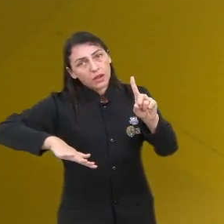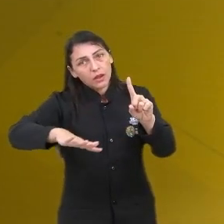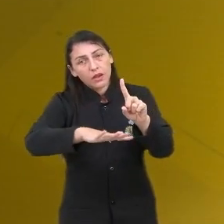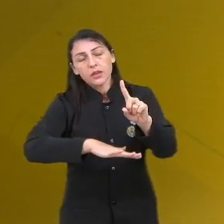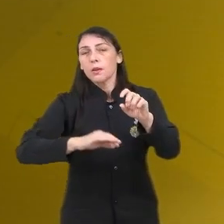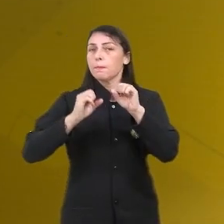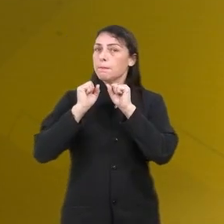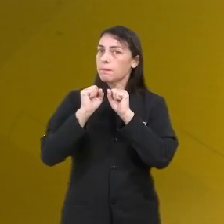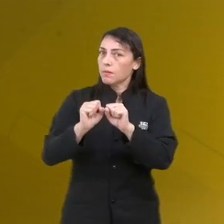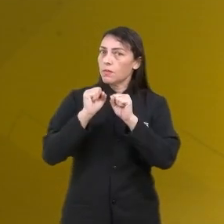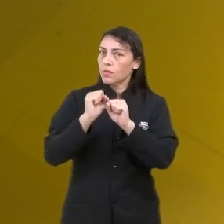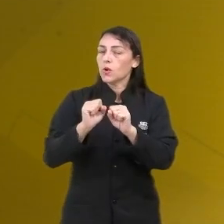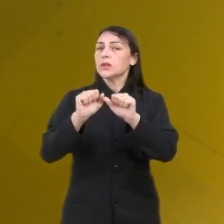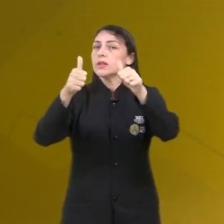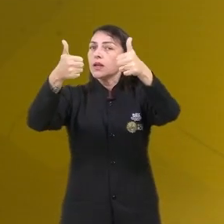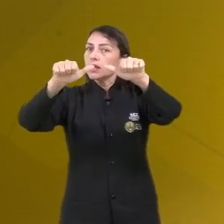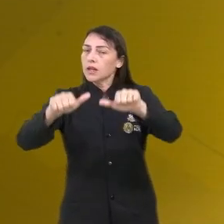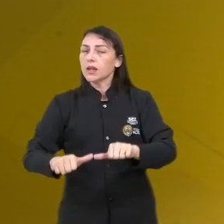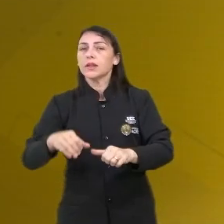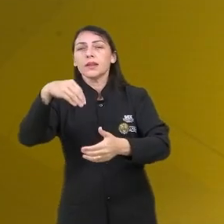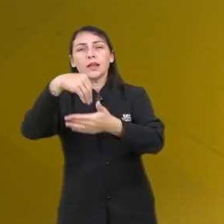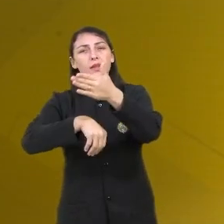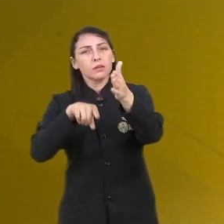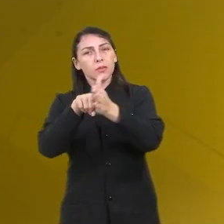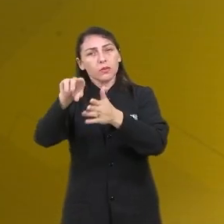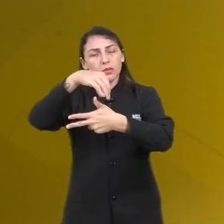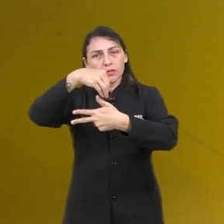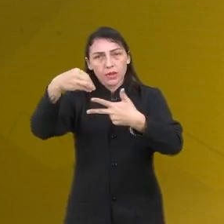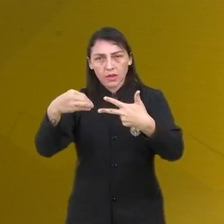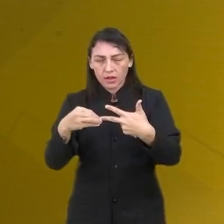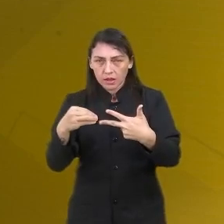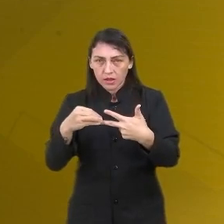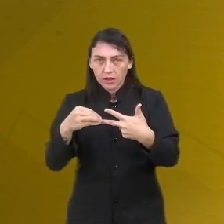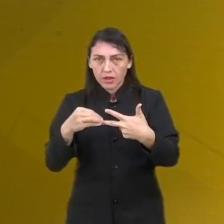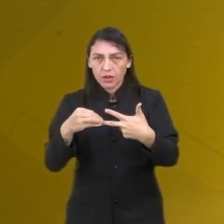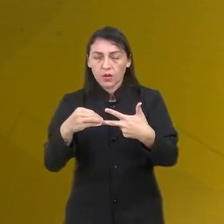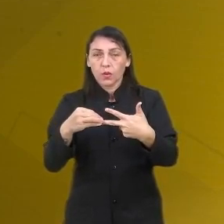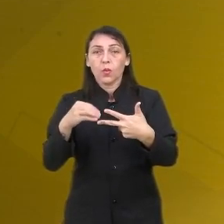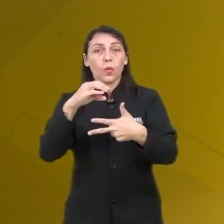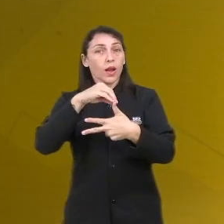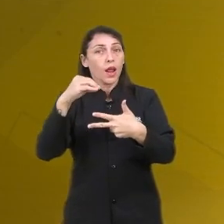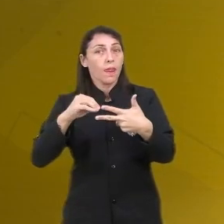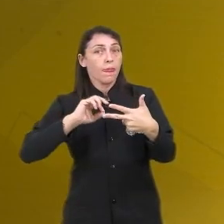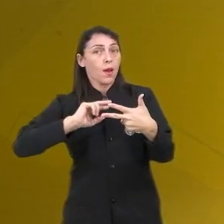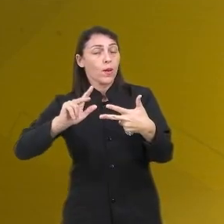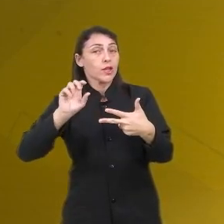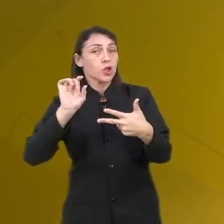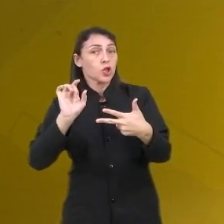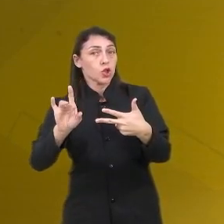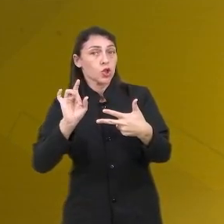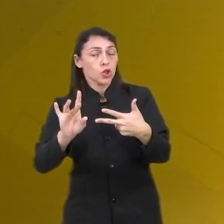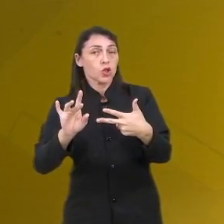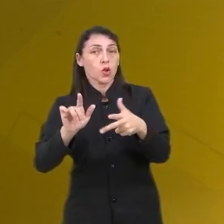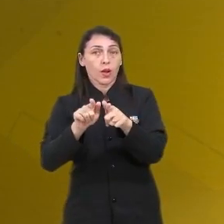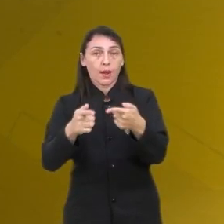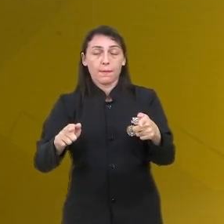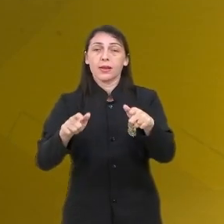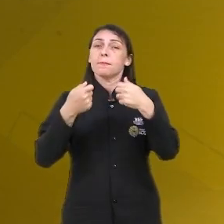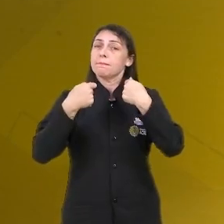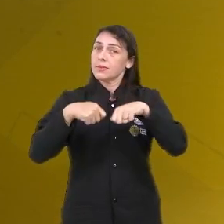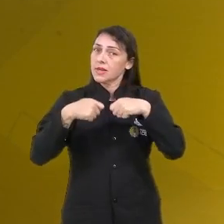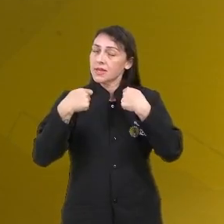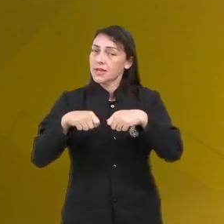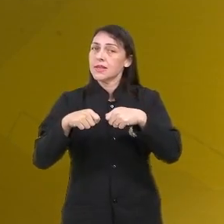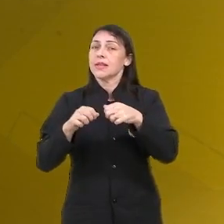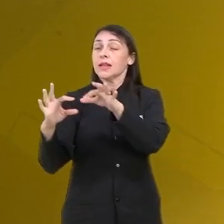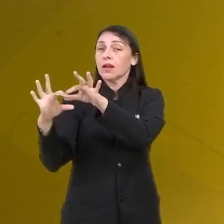ele pode sim ser analisado dentro das questões do Enem. Ou seja, o Enem ele não é só gramática. A gramática ela precisa e deve